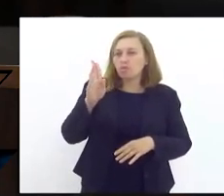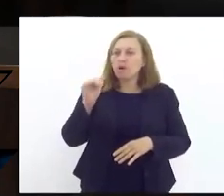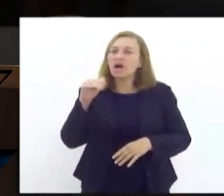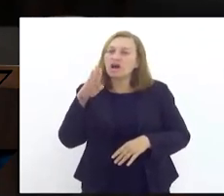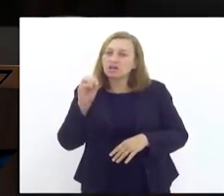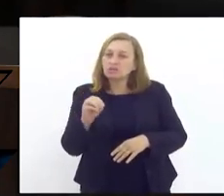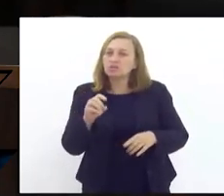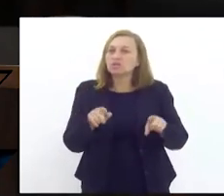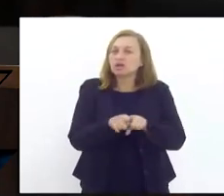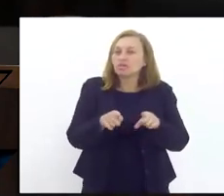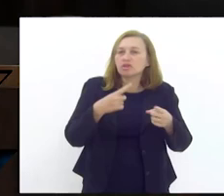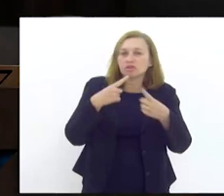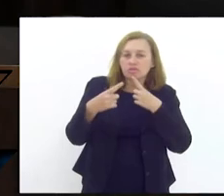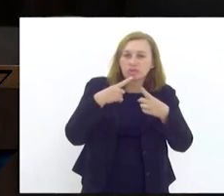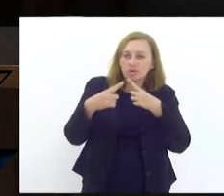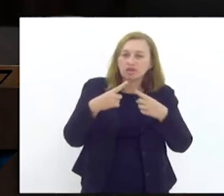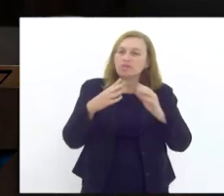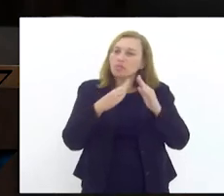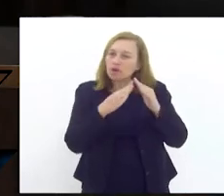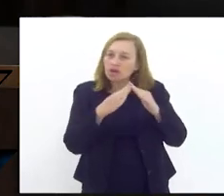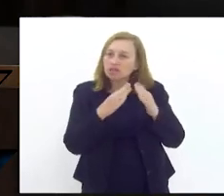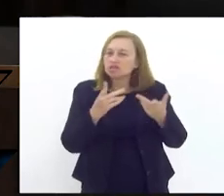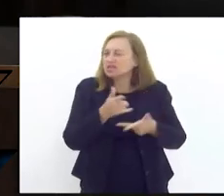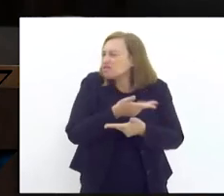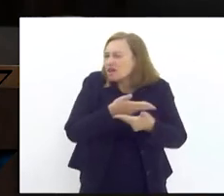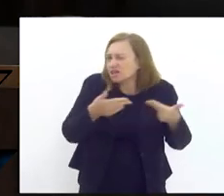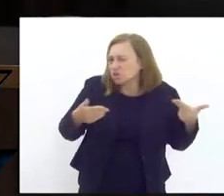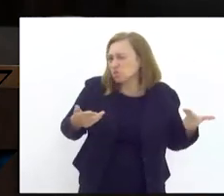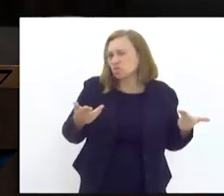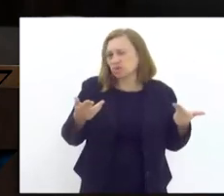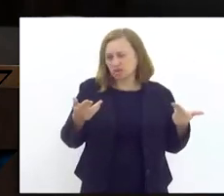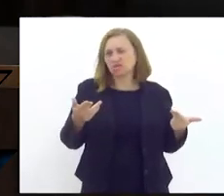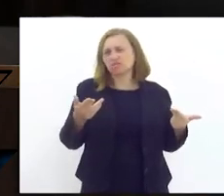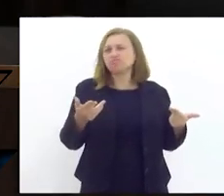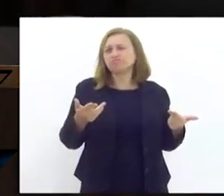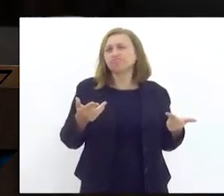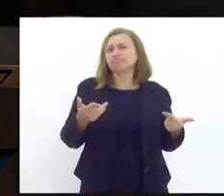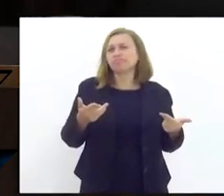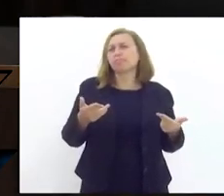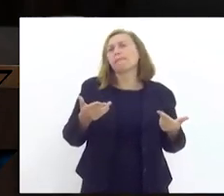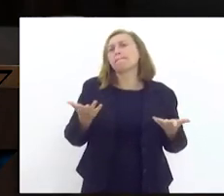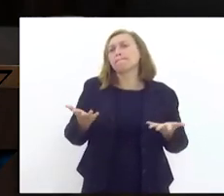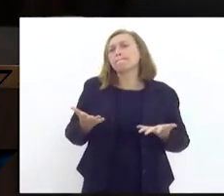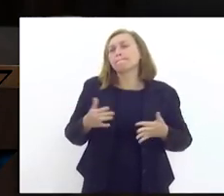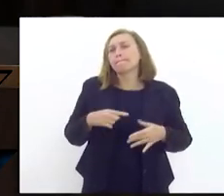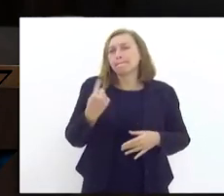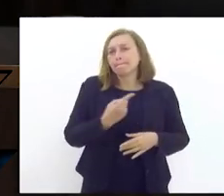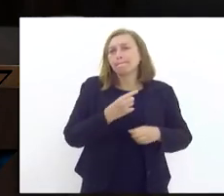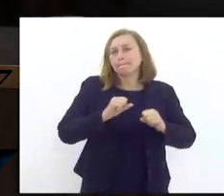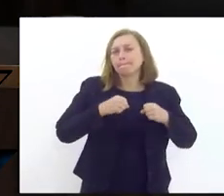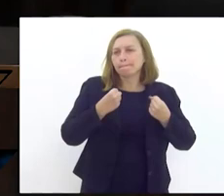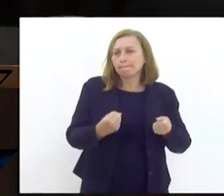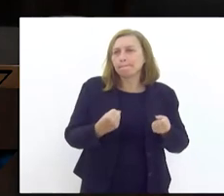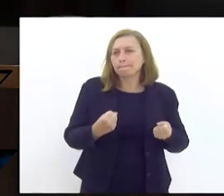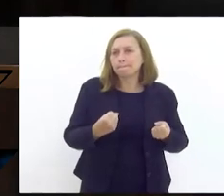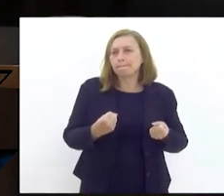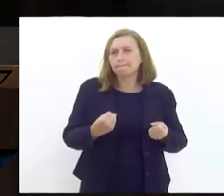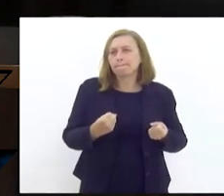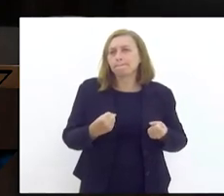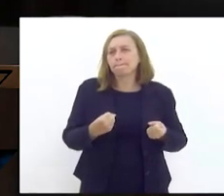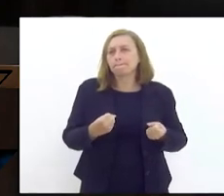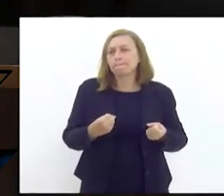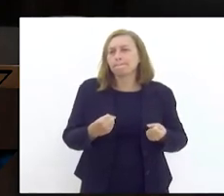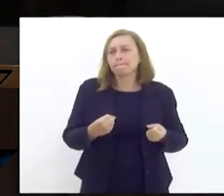relacionado também a habitação tem sobre a mobilidade urbana nós defendemos que a mobilidade urbana